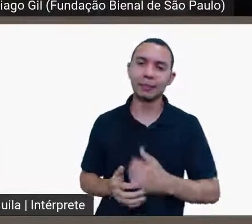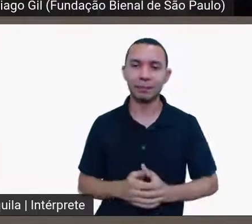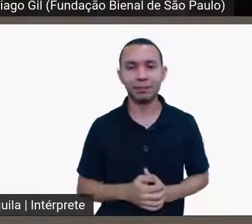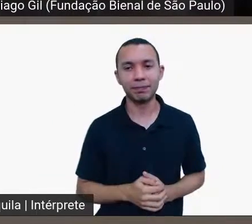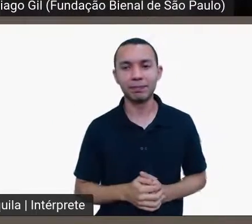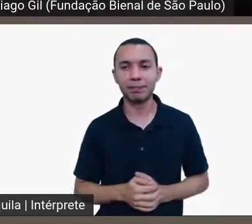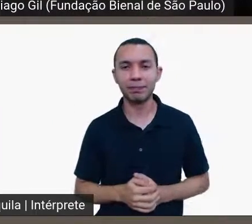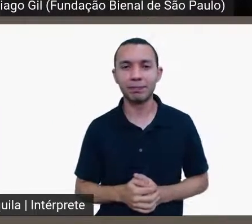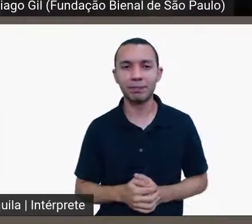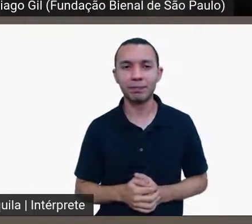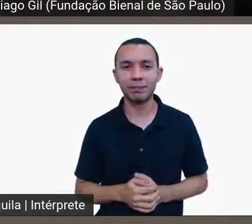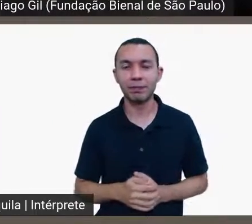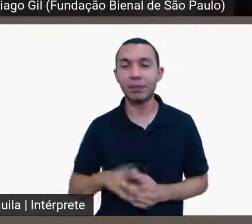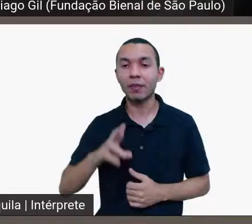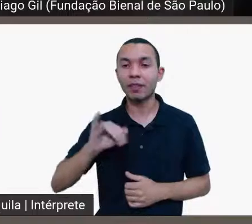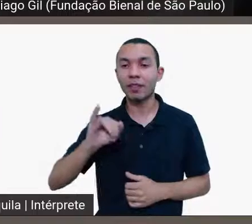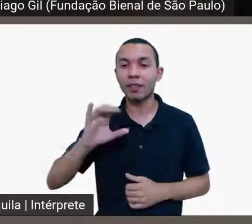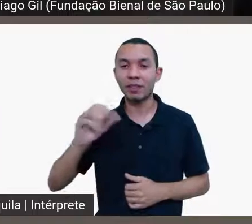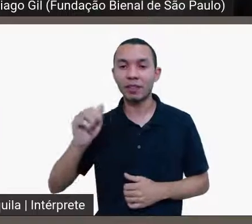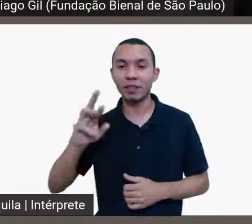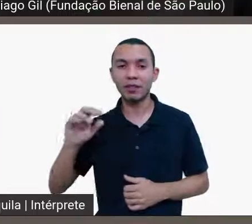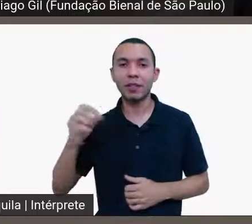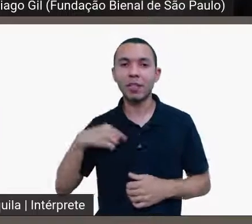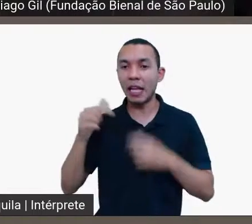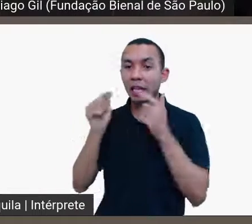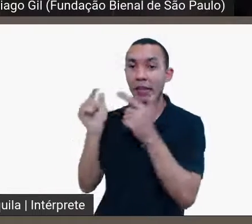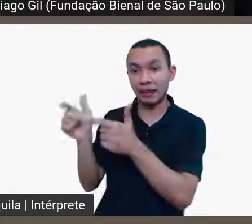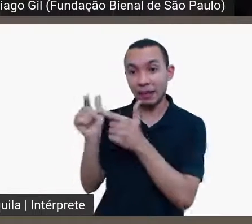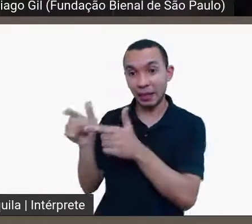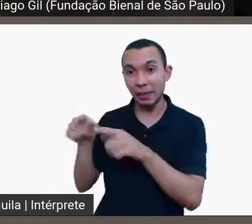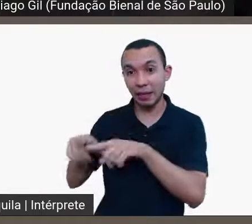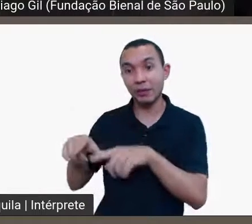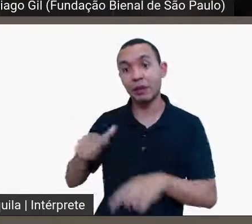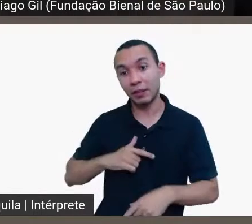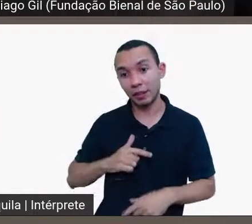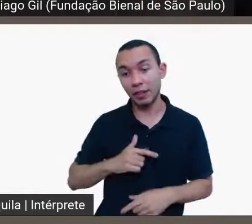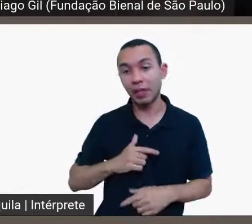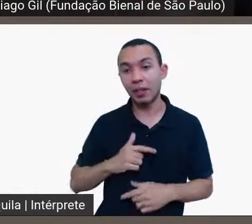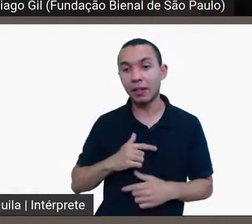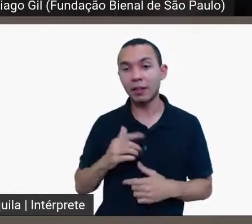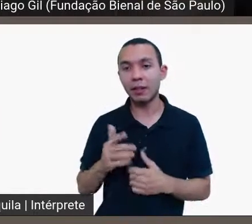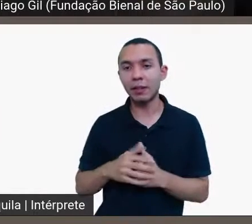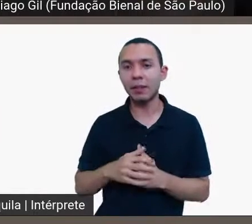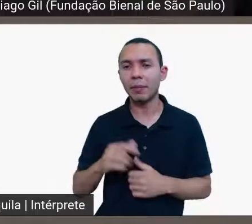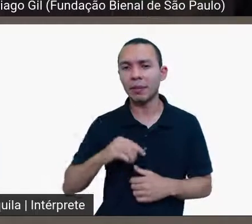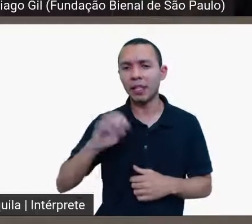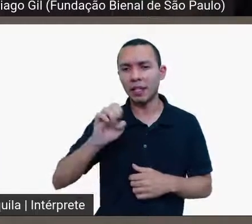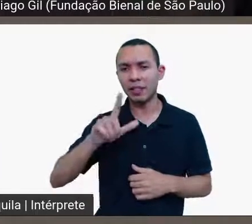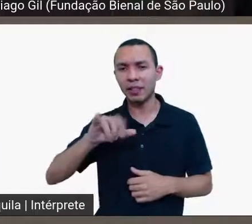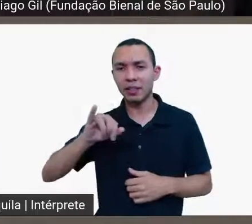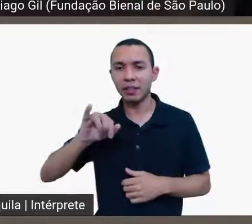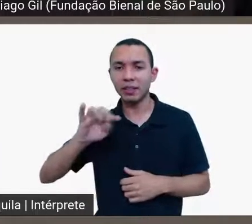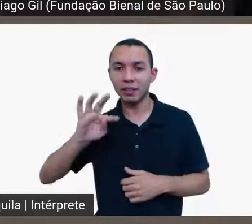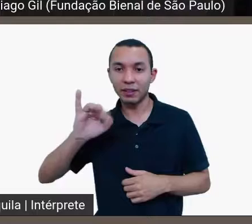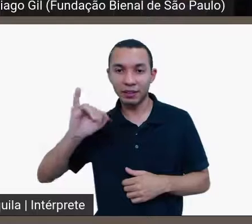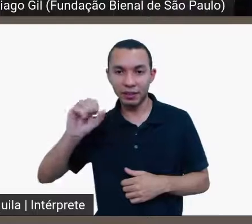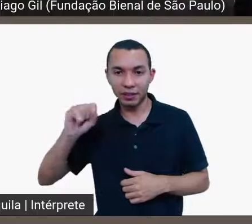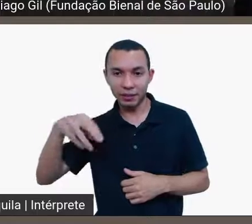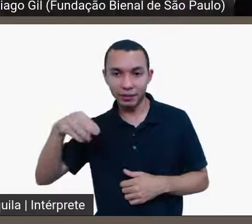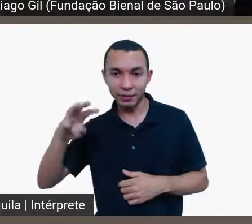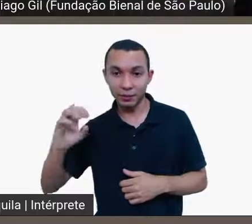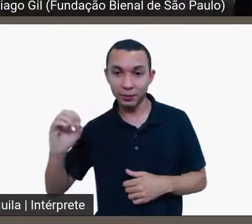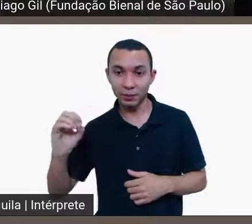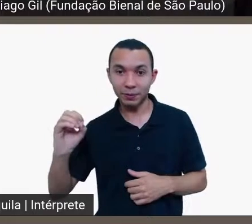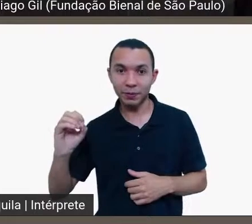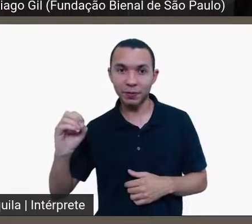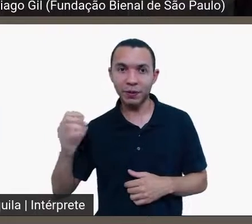Agora, Ricardo, só tem um deboche, mas ele também tem um certo elitismo, né? E ele não deixa